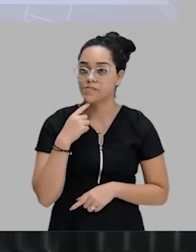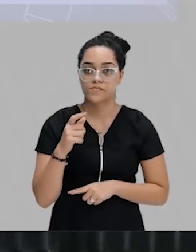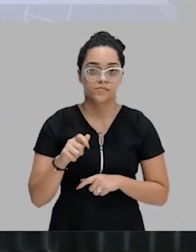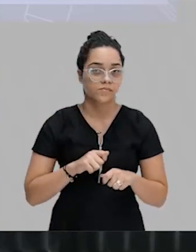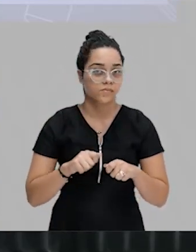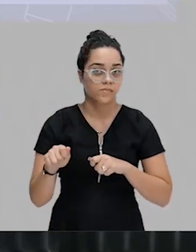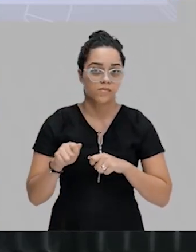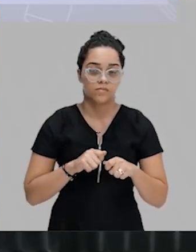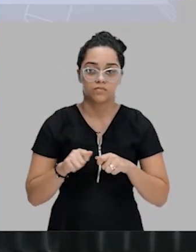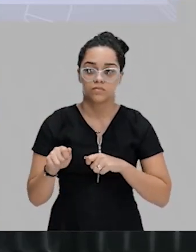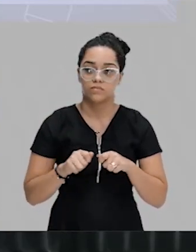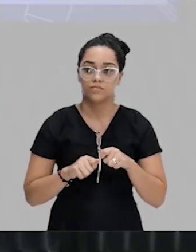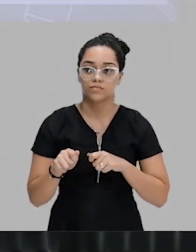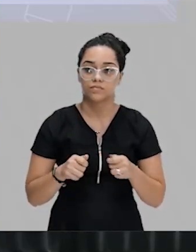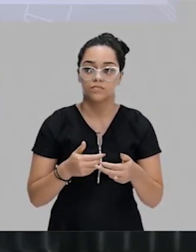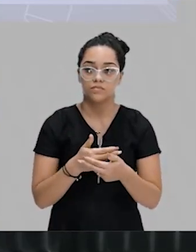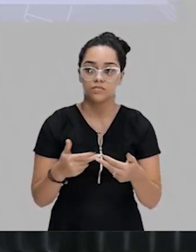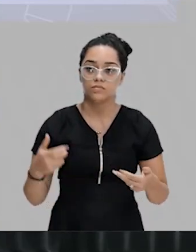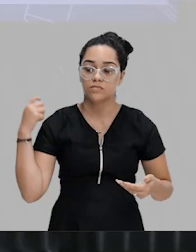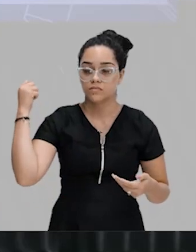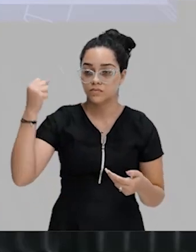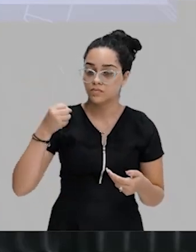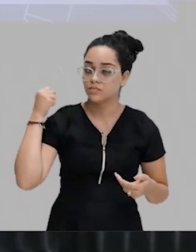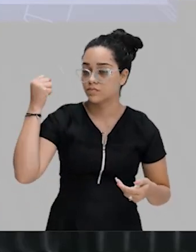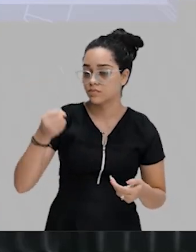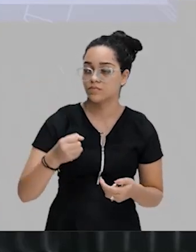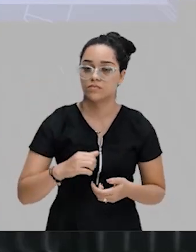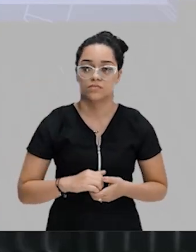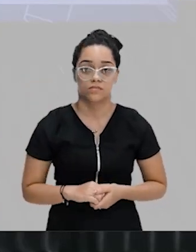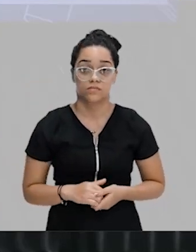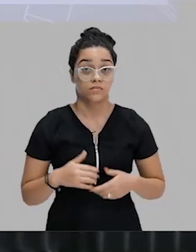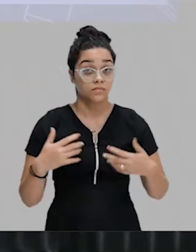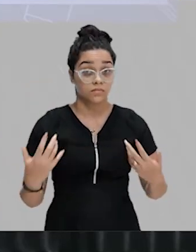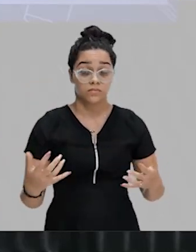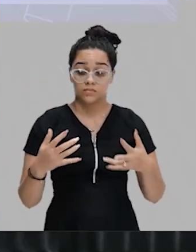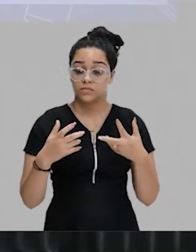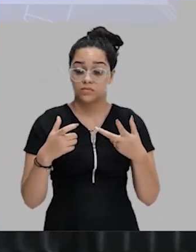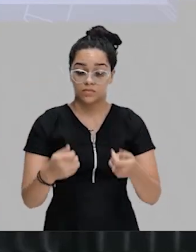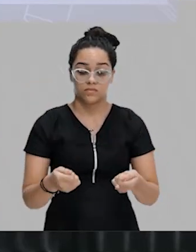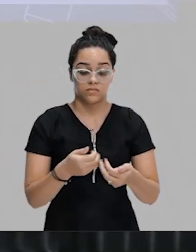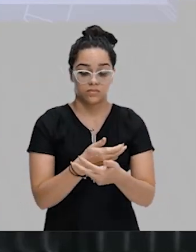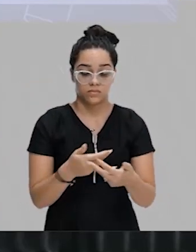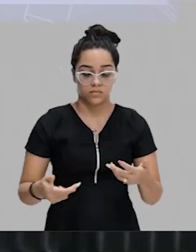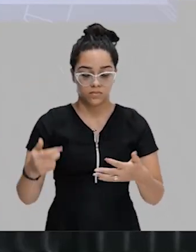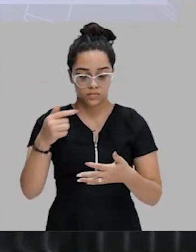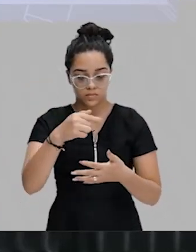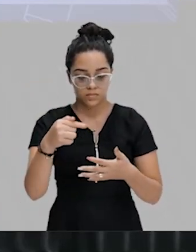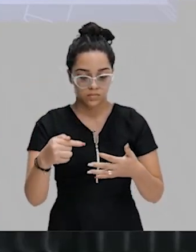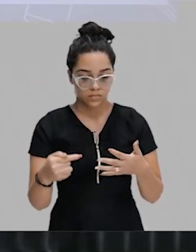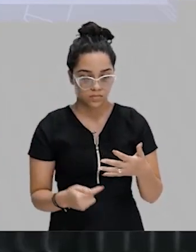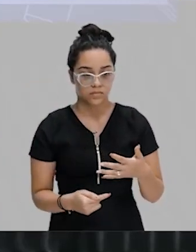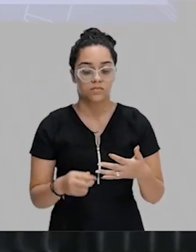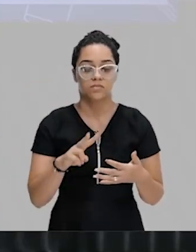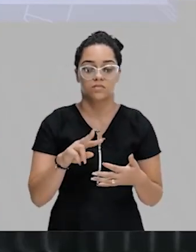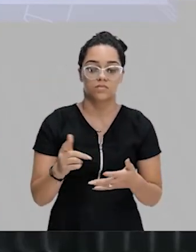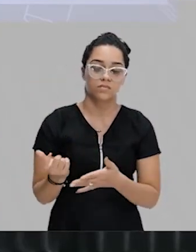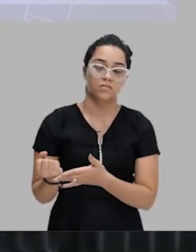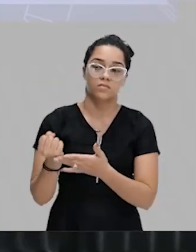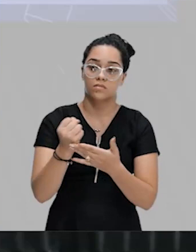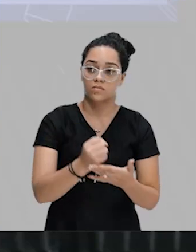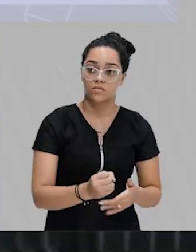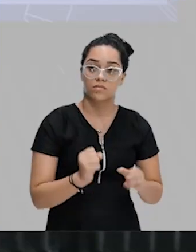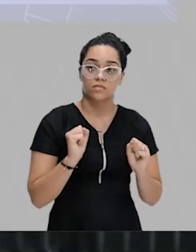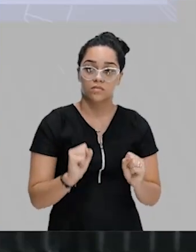controlar essa onda de revoltas camponesas. Então, todos esses fatores acabam contribuindo para